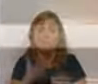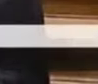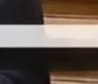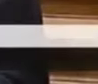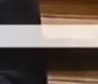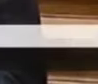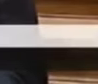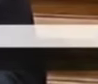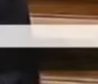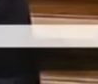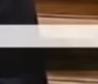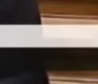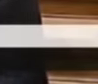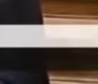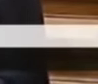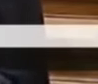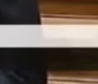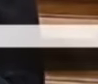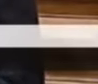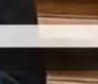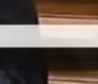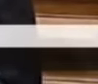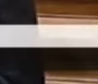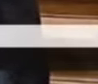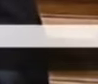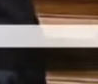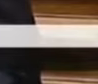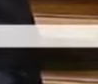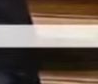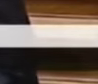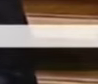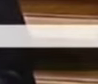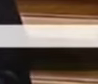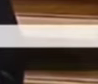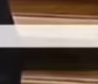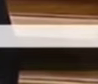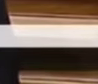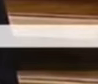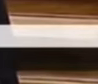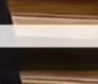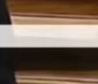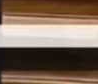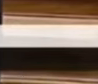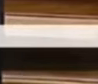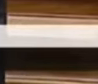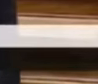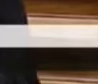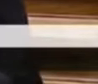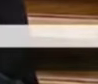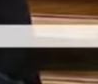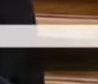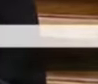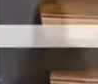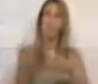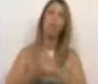com essa política perante muitas matérias na ação do governo do PS tem como resultado o avolumar dos problemas